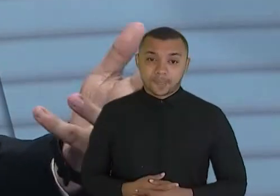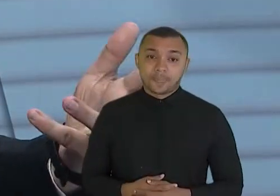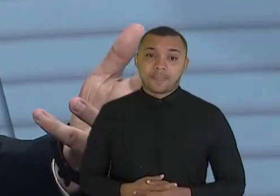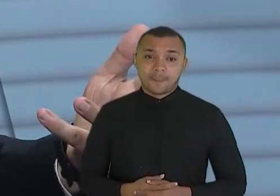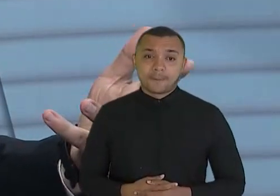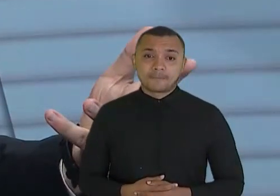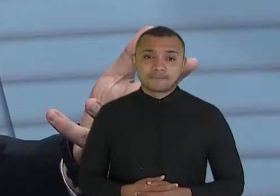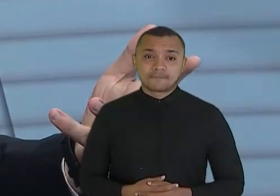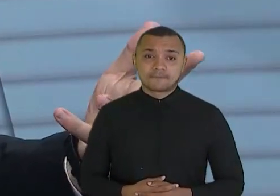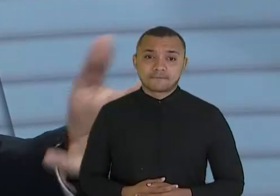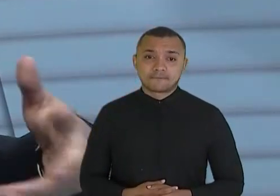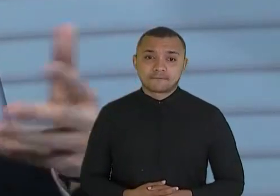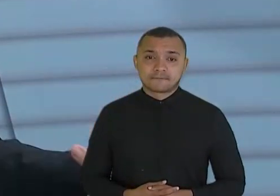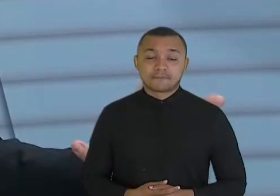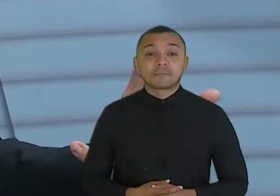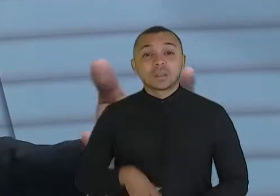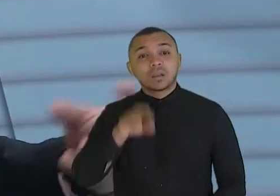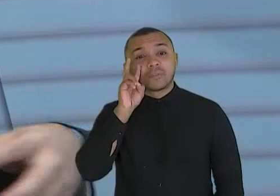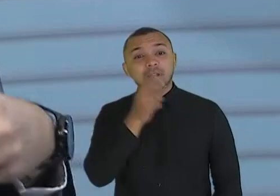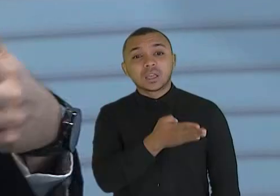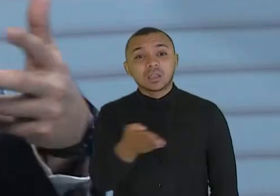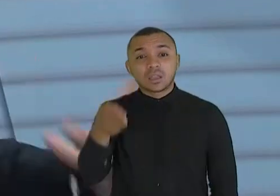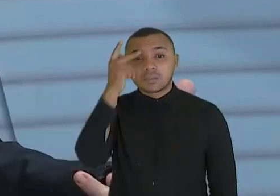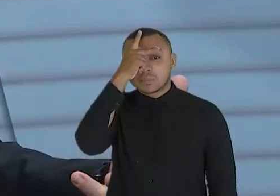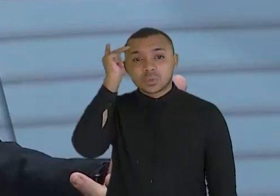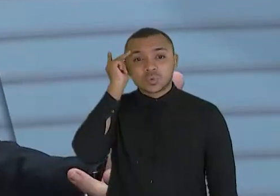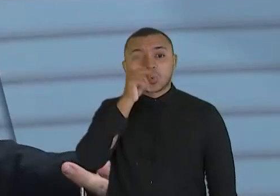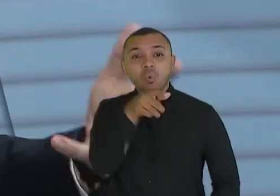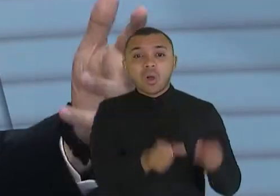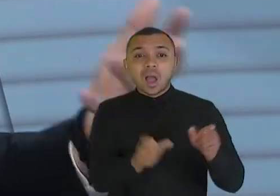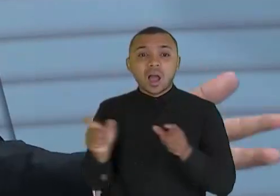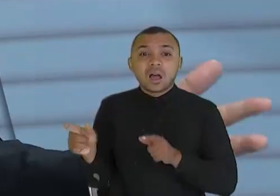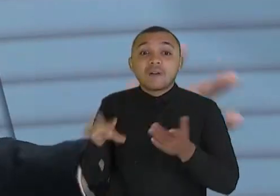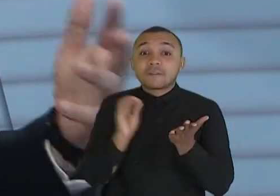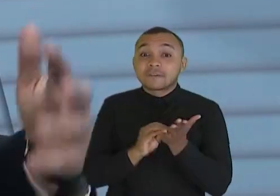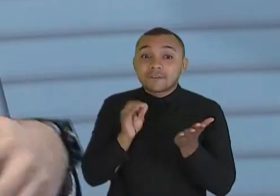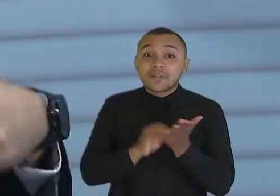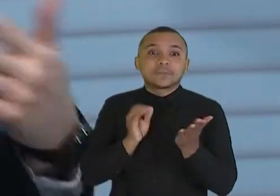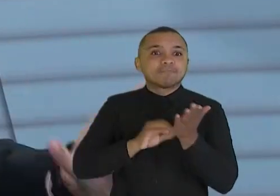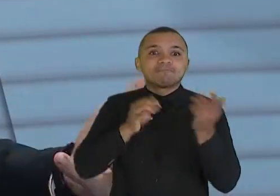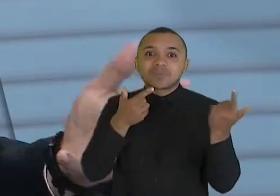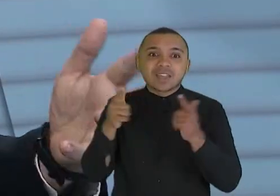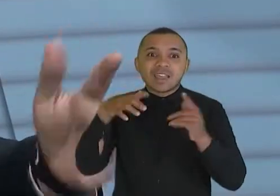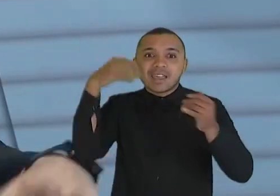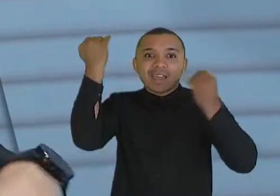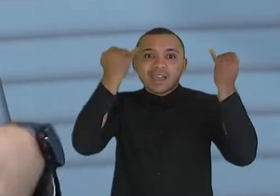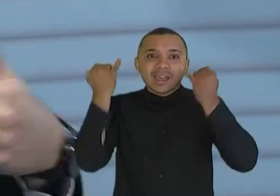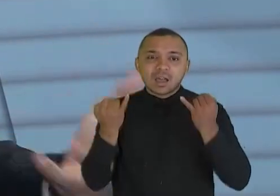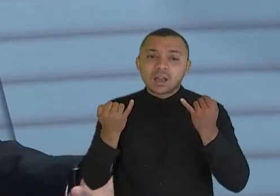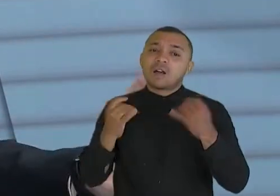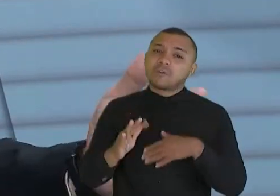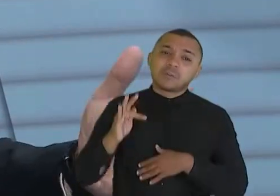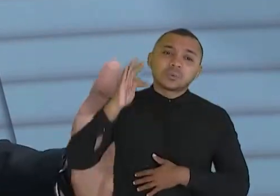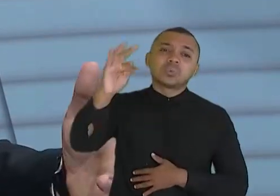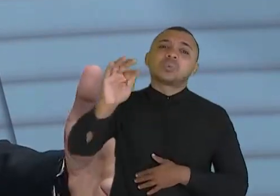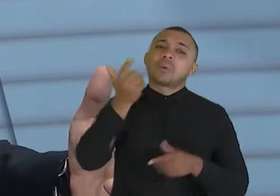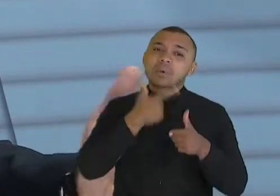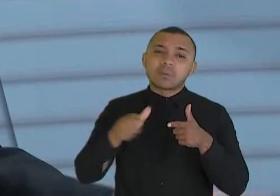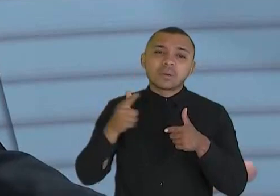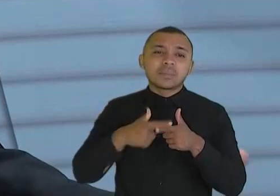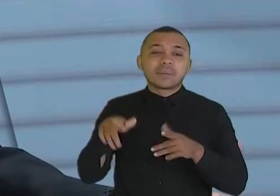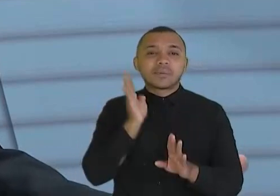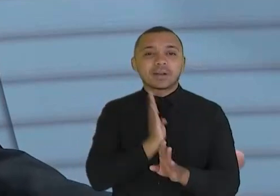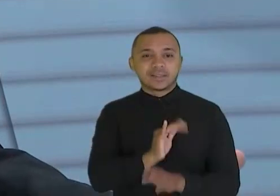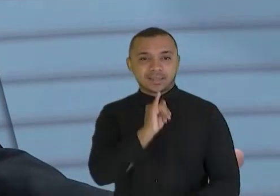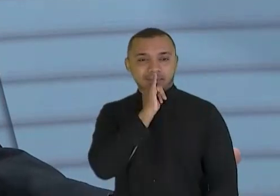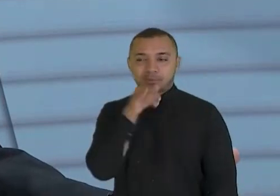gerando cidadãos desinformados, que vai gerar o quê? Problemas futuros, com escolhas de políticos que vão decidir o